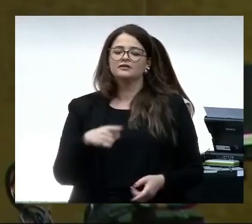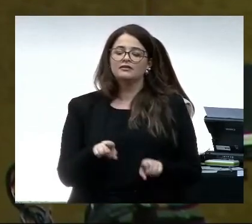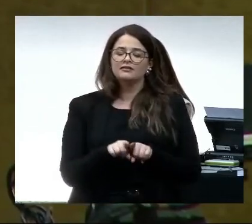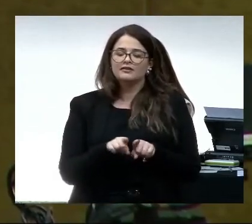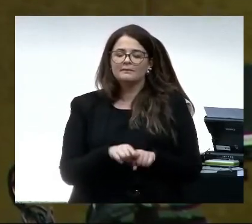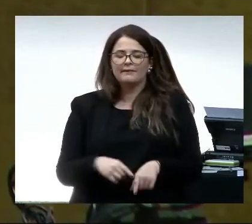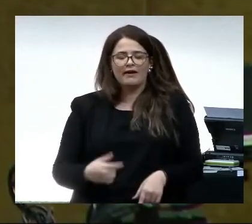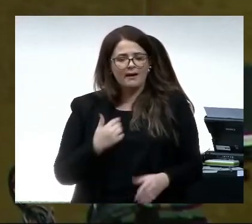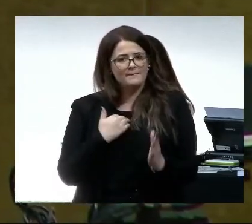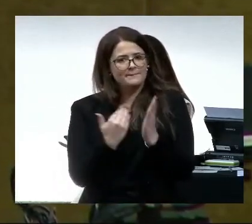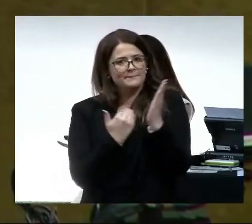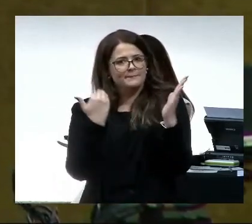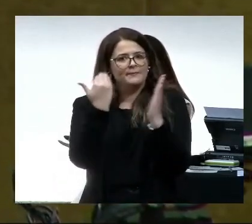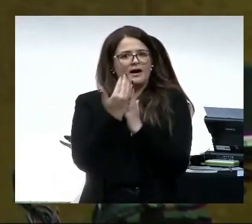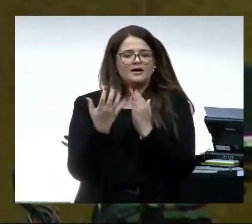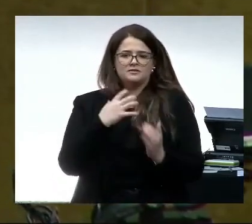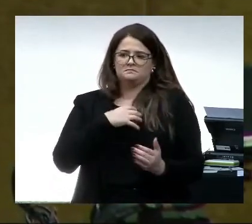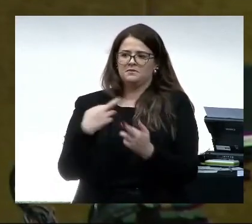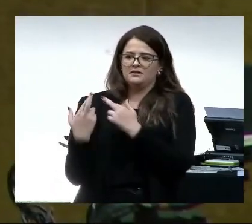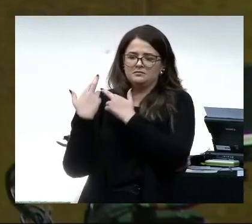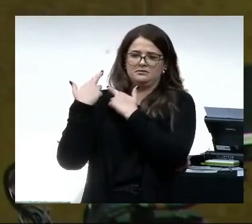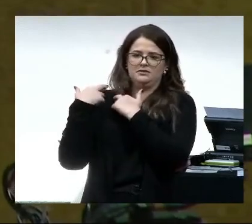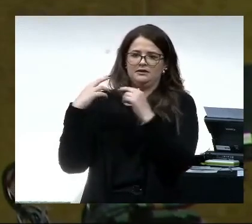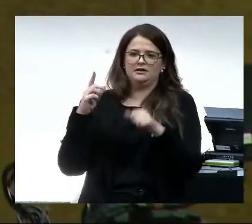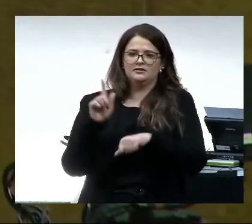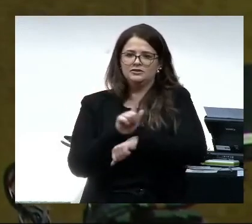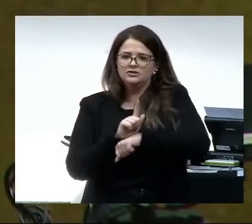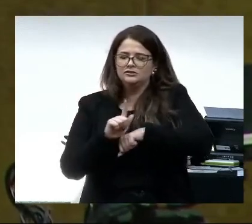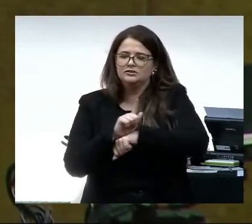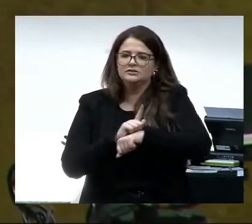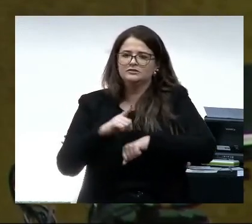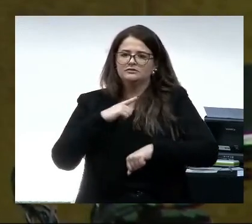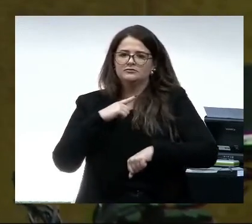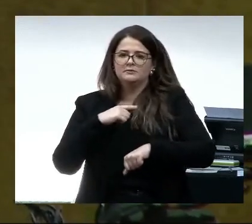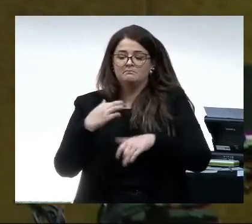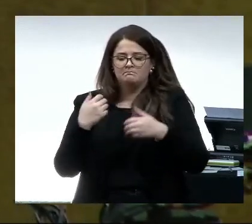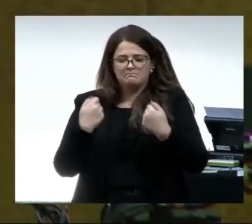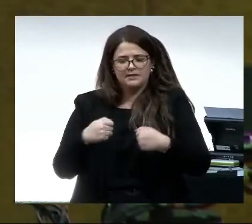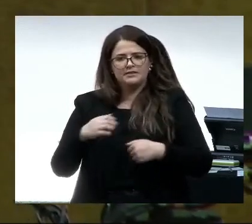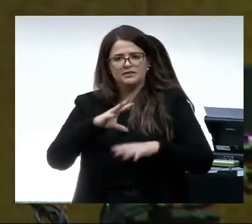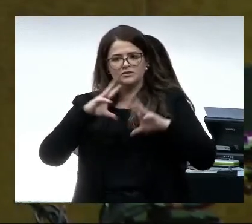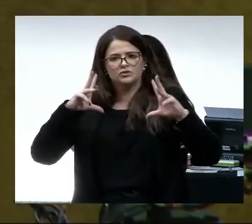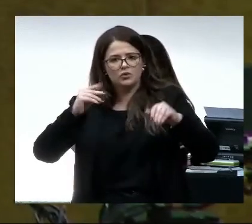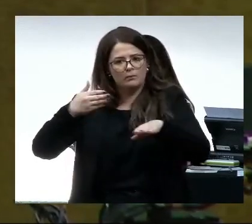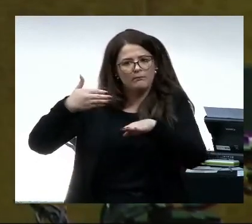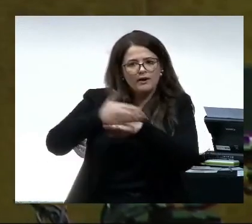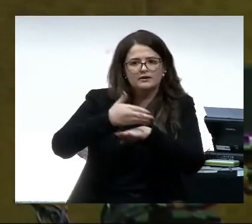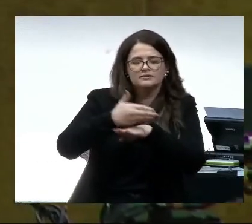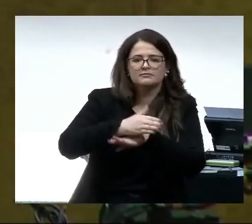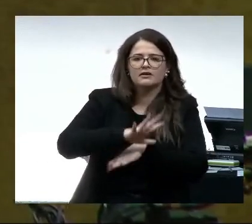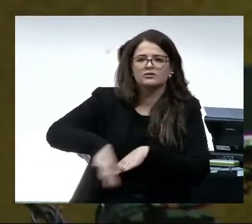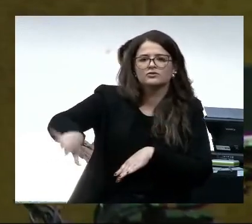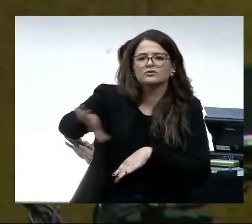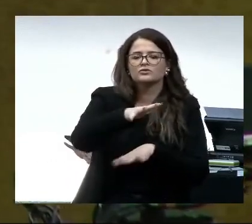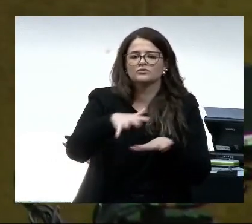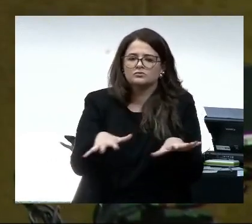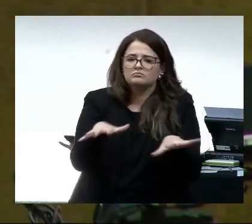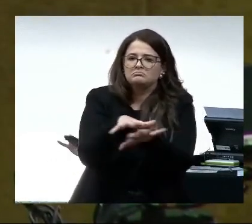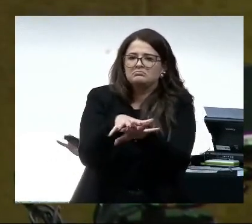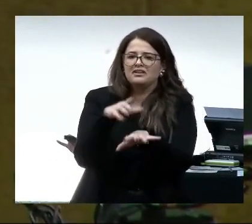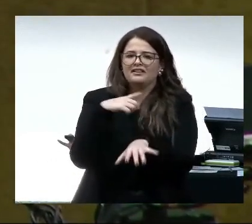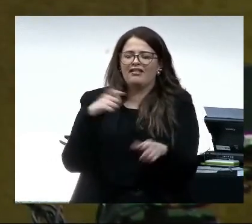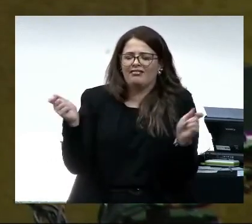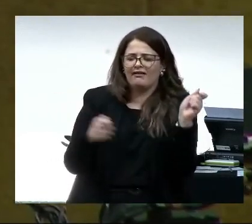nossa responsabilidade em realizar uma gestão participativa, plural, inclusiva e